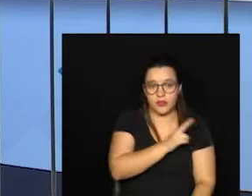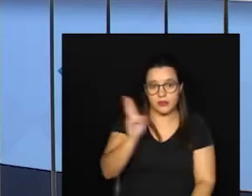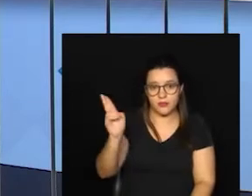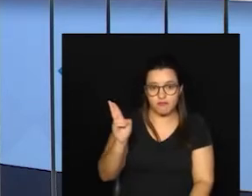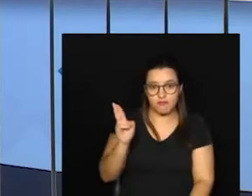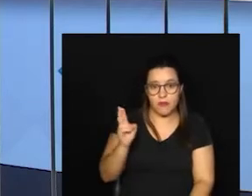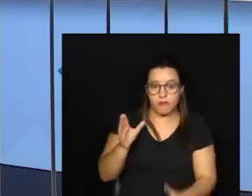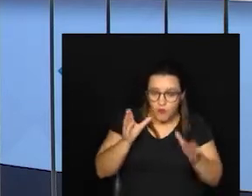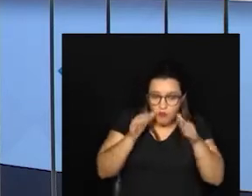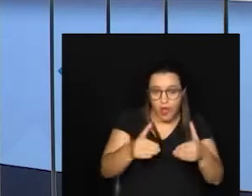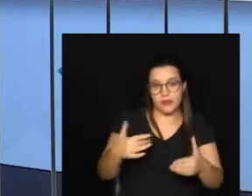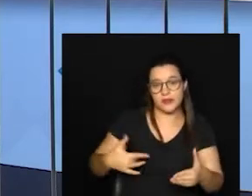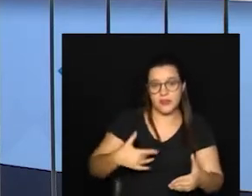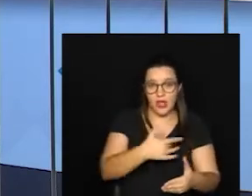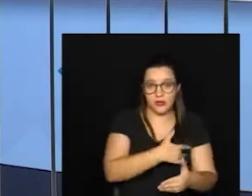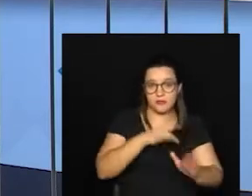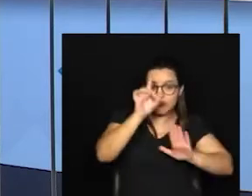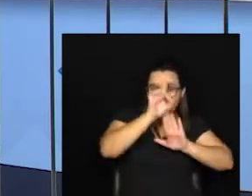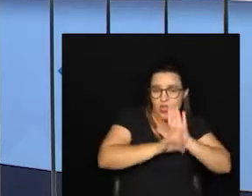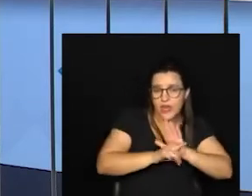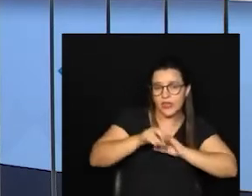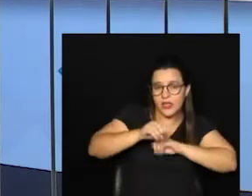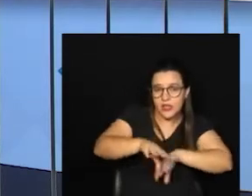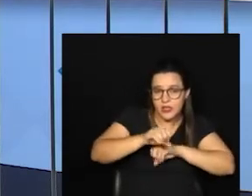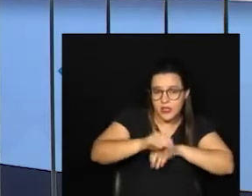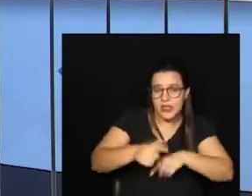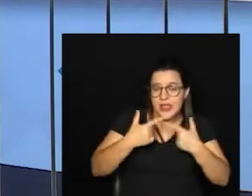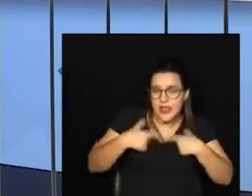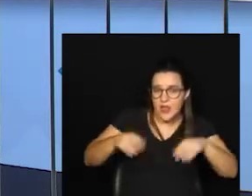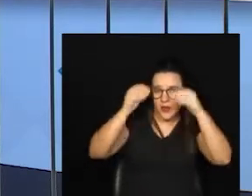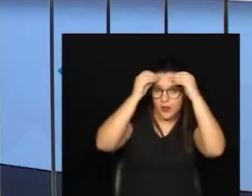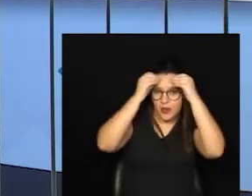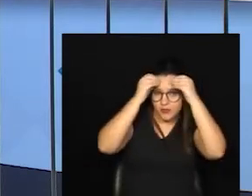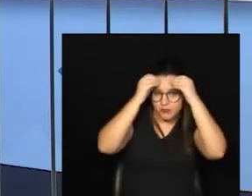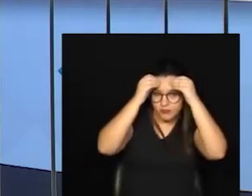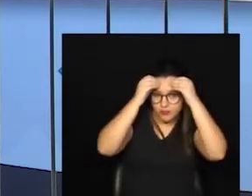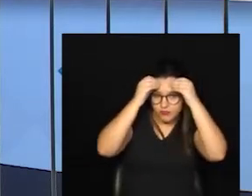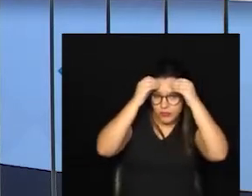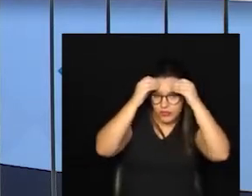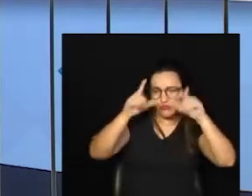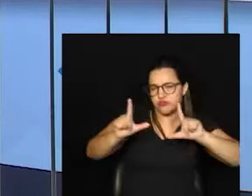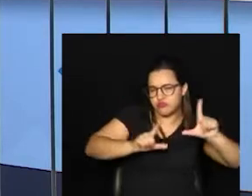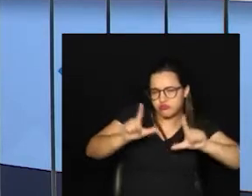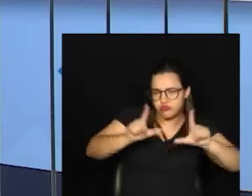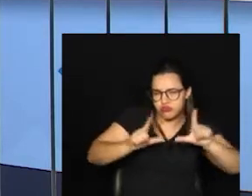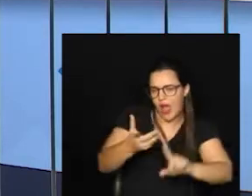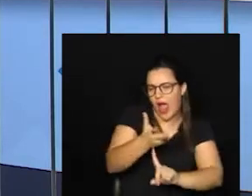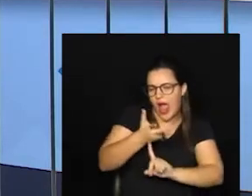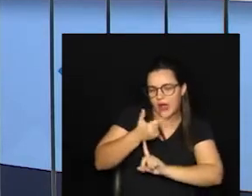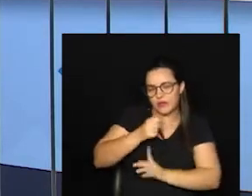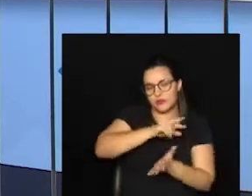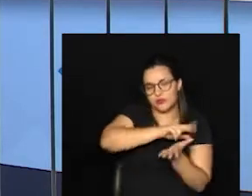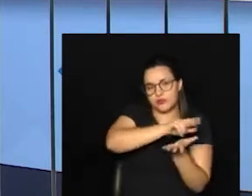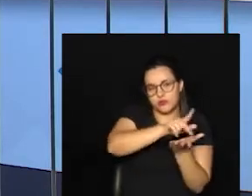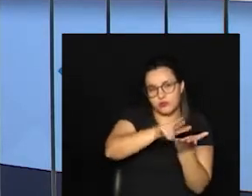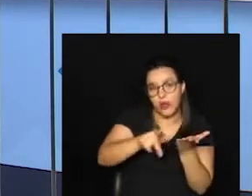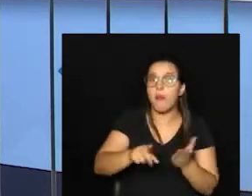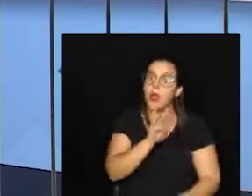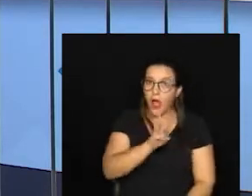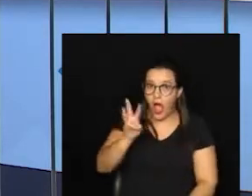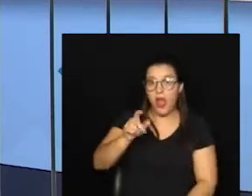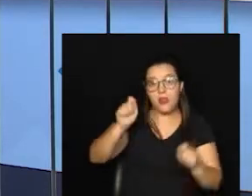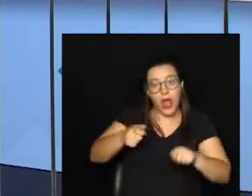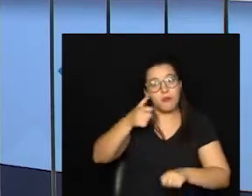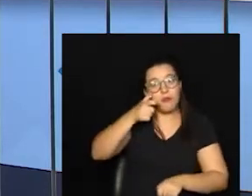da saúde, direito, educação, linguagens, mídia e arte, e tem tantas outras que está aí no site,